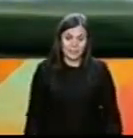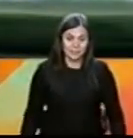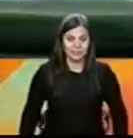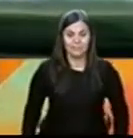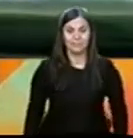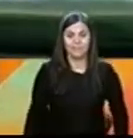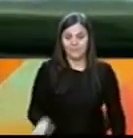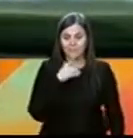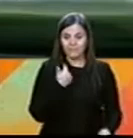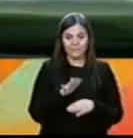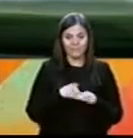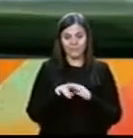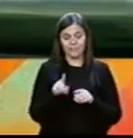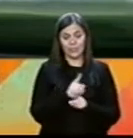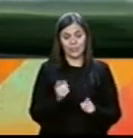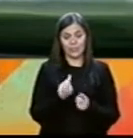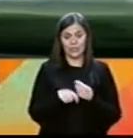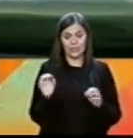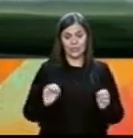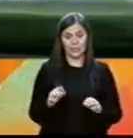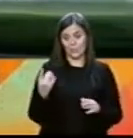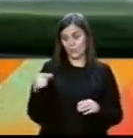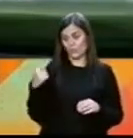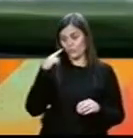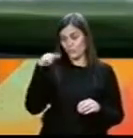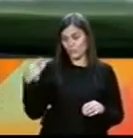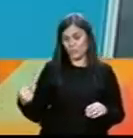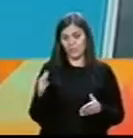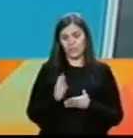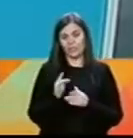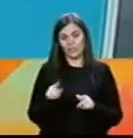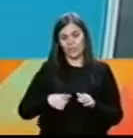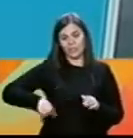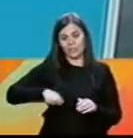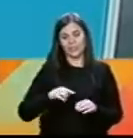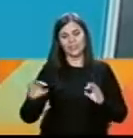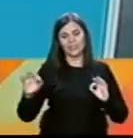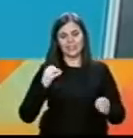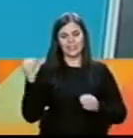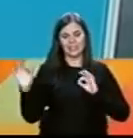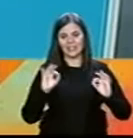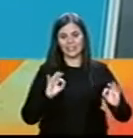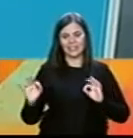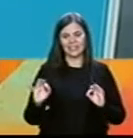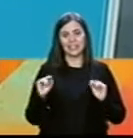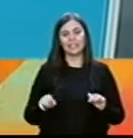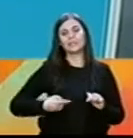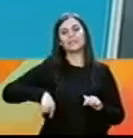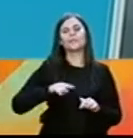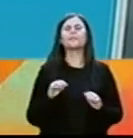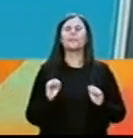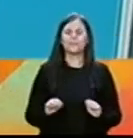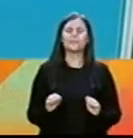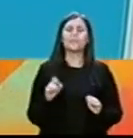fazer isto porque... Não há à venda, isto é produto exclusivo. É só mesmo aqui na praça. É desenhado para nós. Exatamente, só aqui na praça é que se consegue